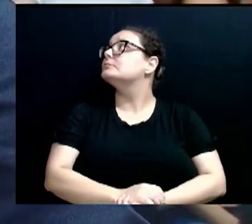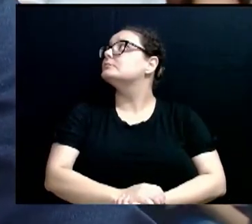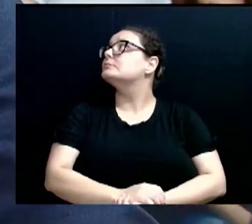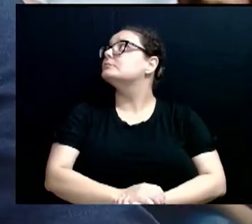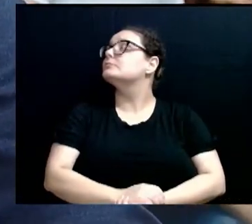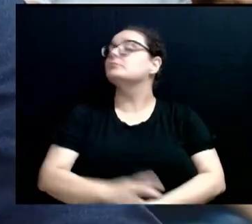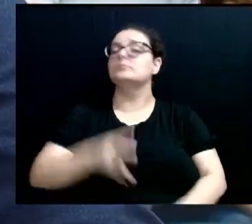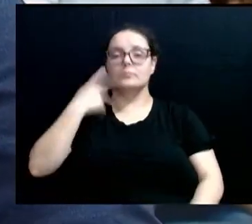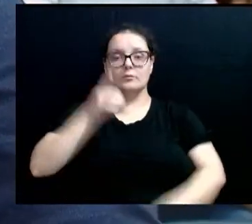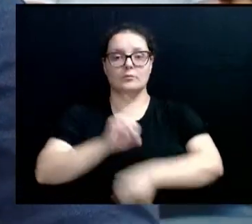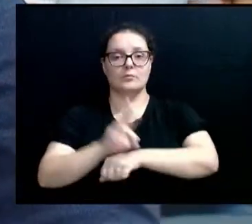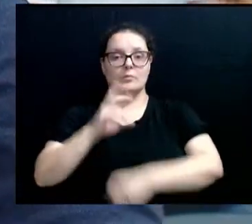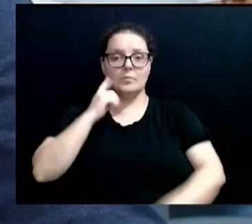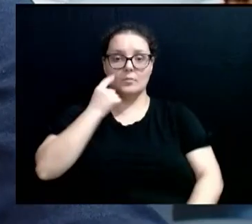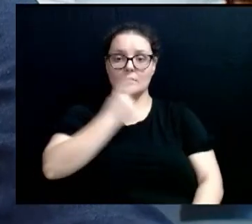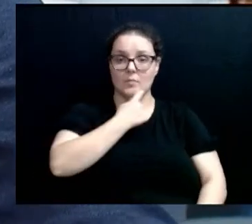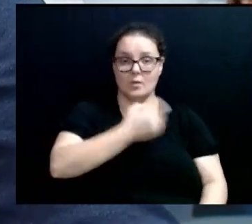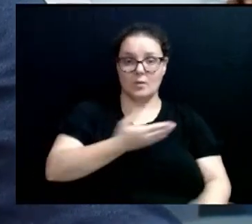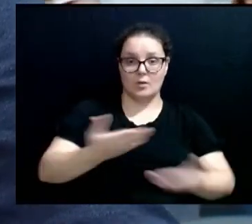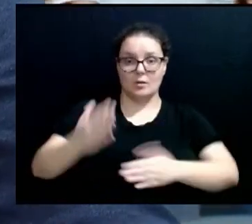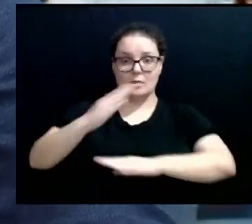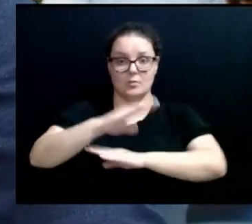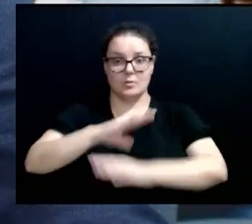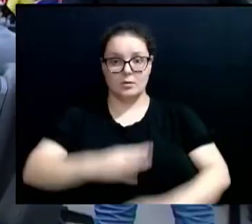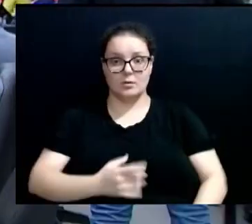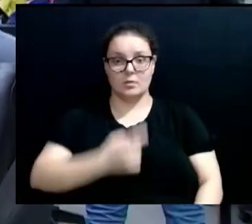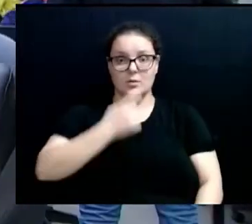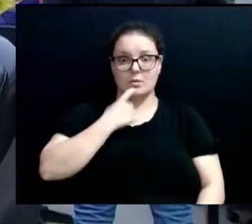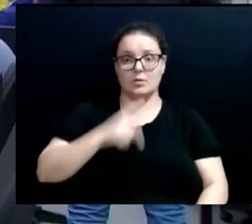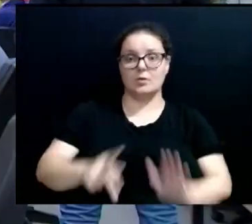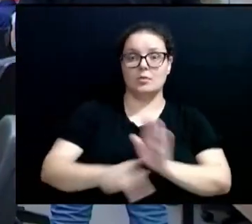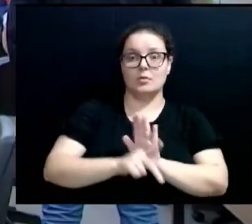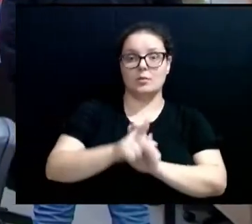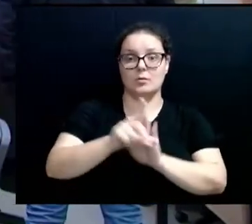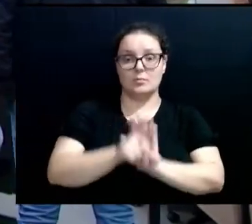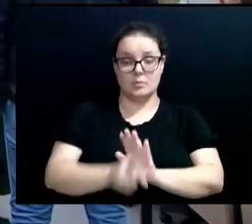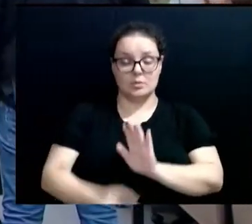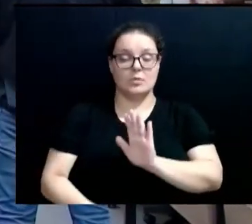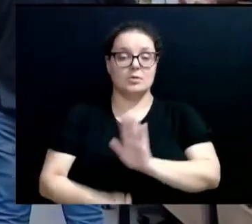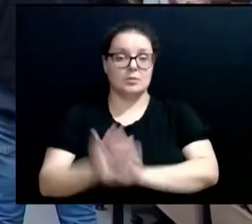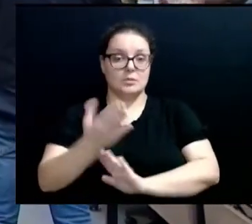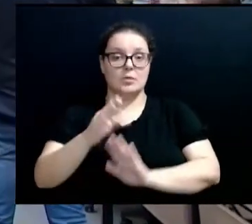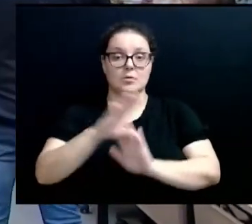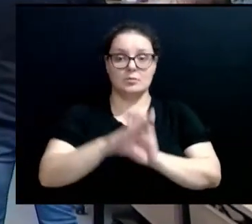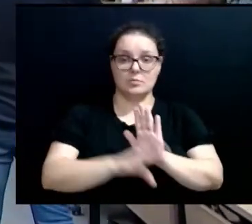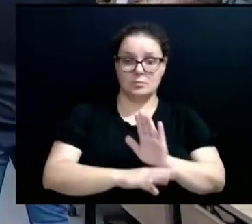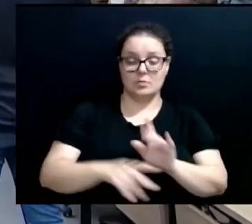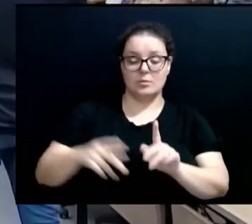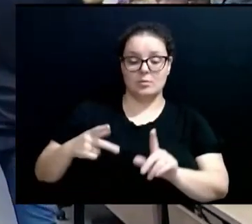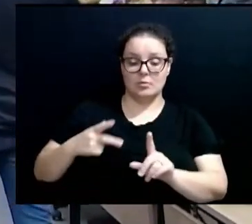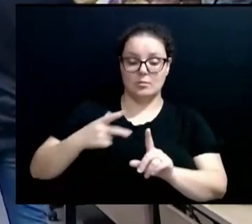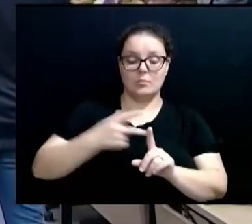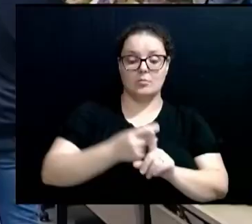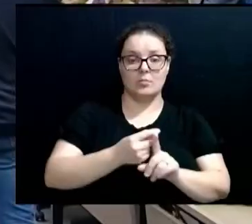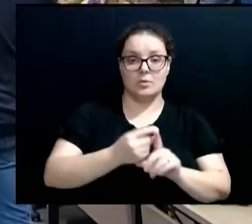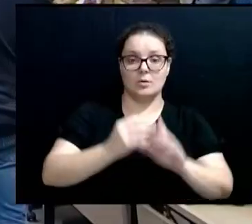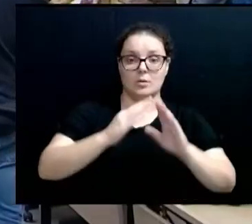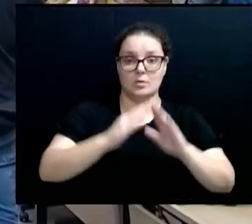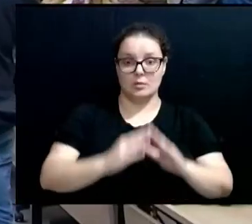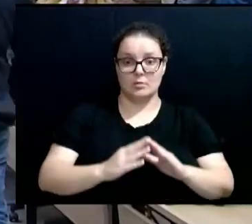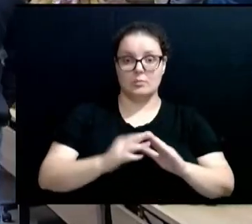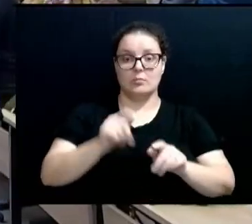Ianco apresentou na Câmara Municipal de Campinas um projeto de lei que institui o programa de vacinação domiciliar para pessoas